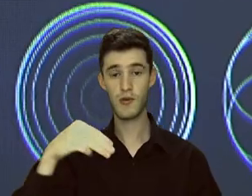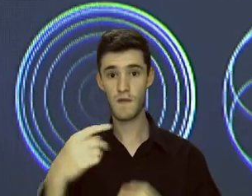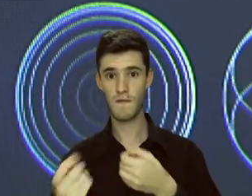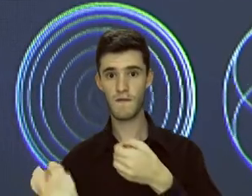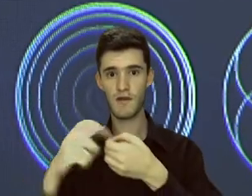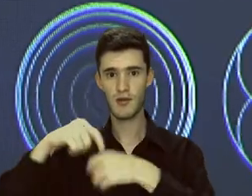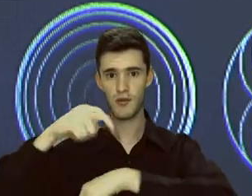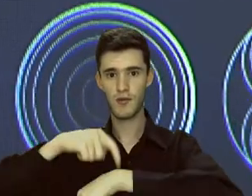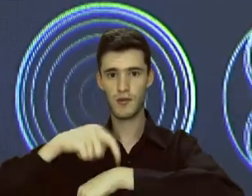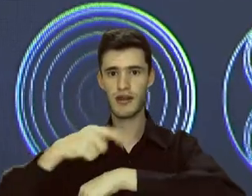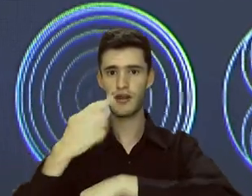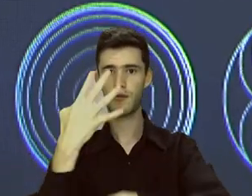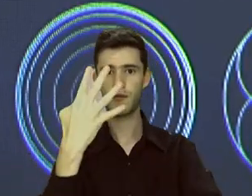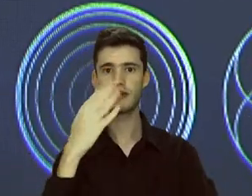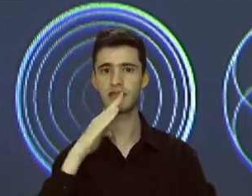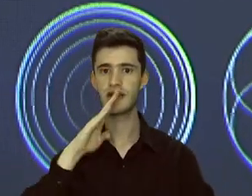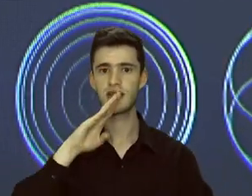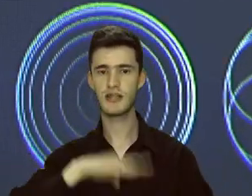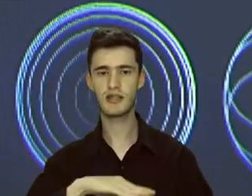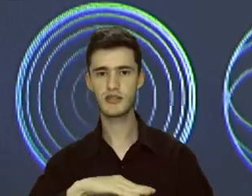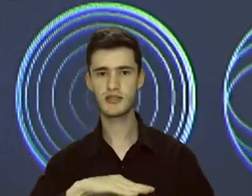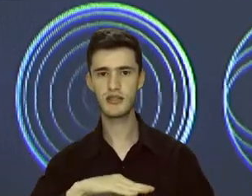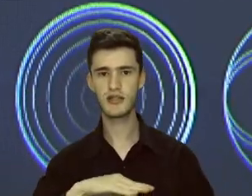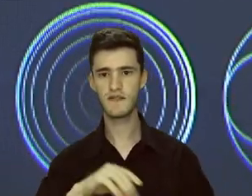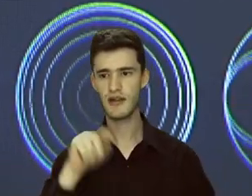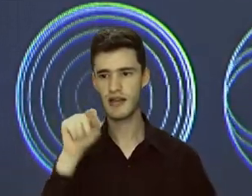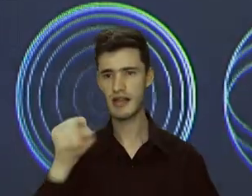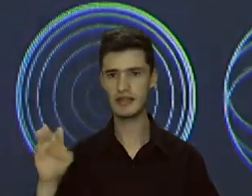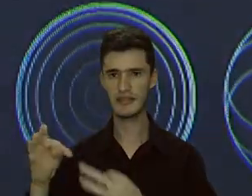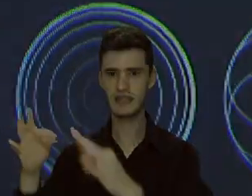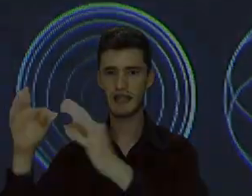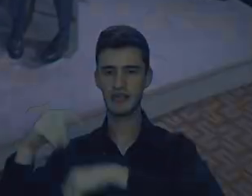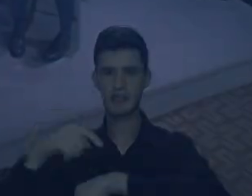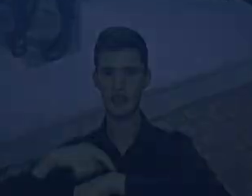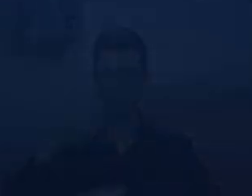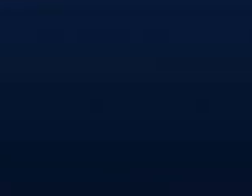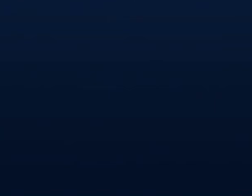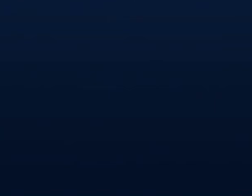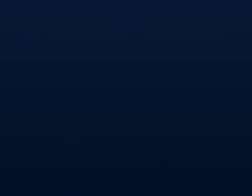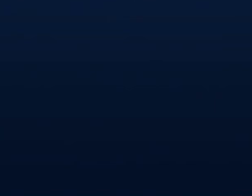das técnicas em tempos de crise e fiquei atento aos horários Muito obrigado a todos